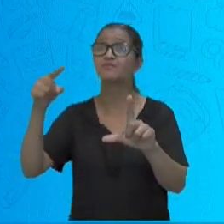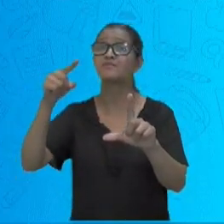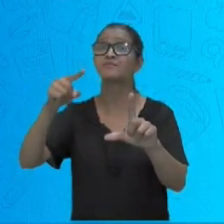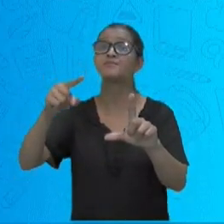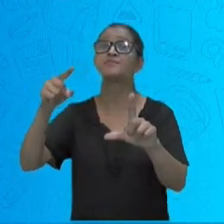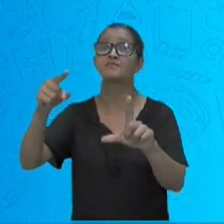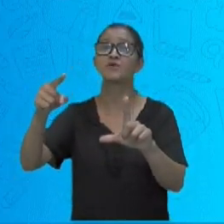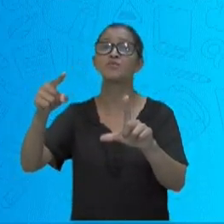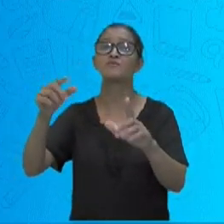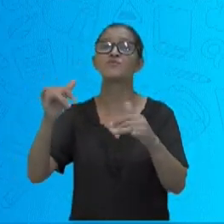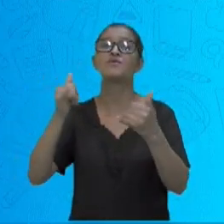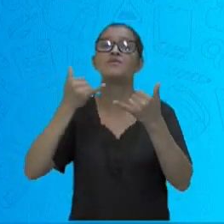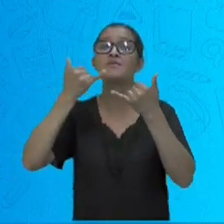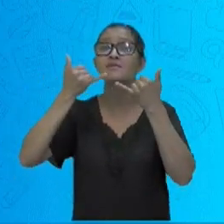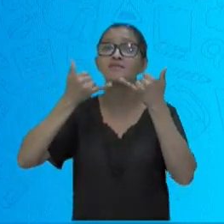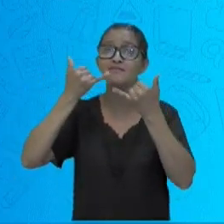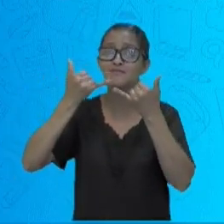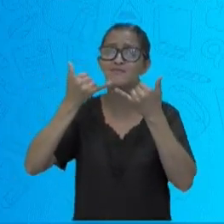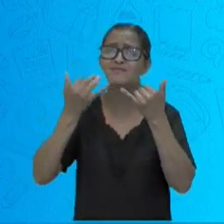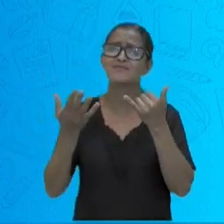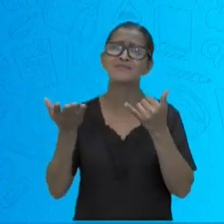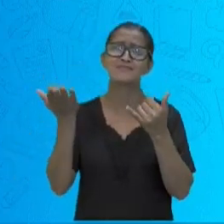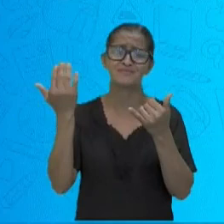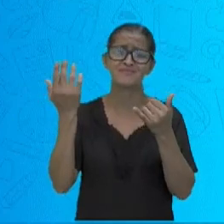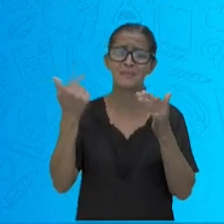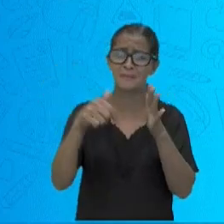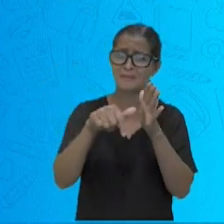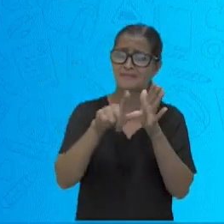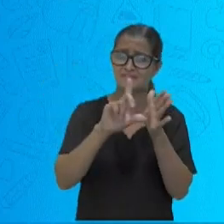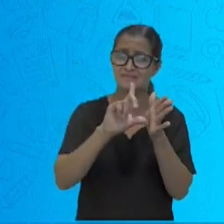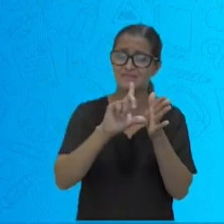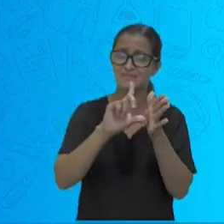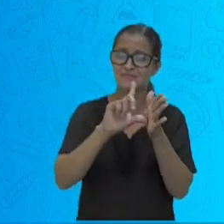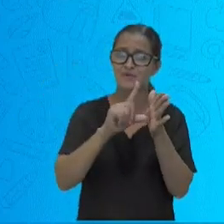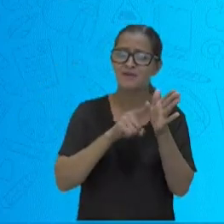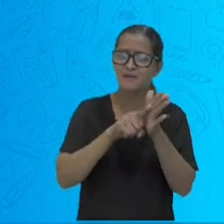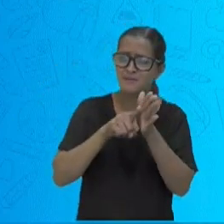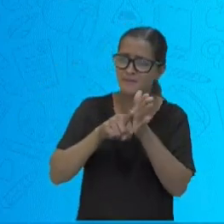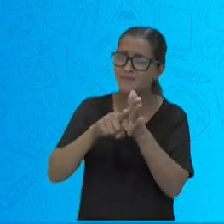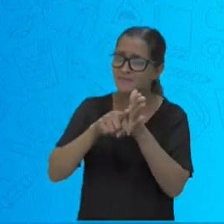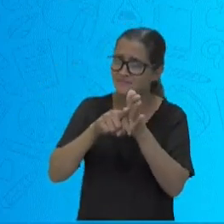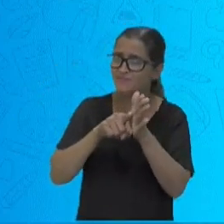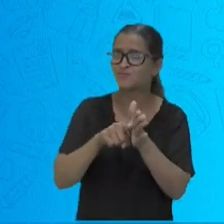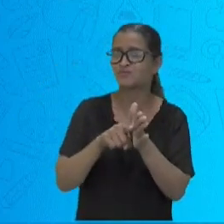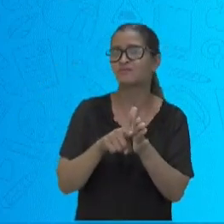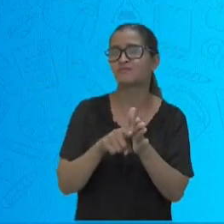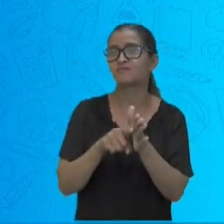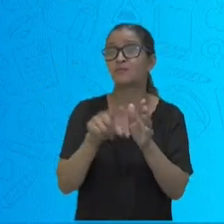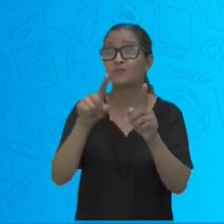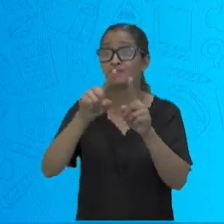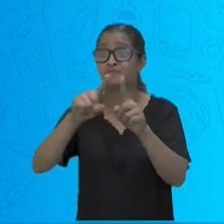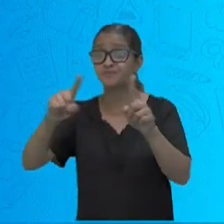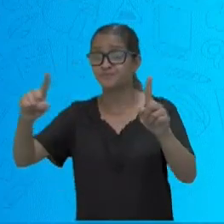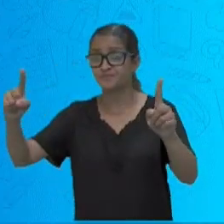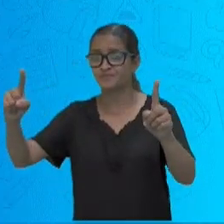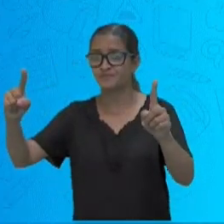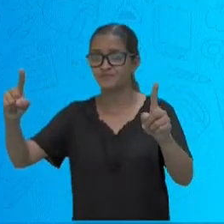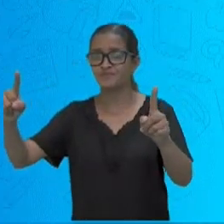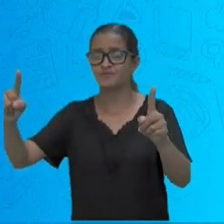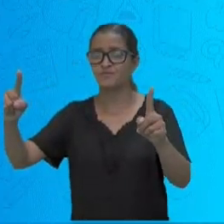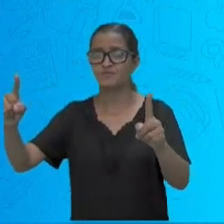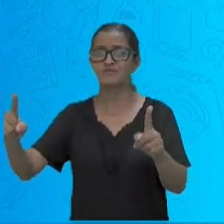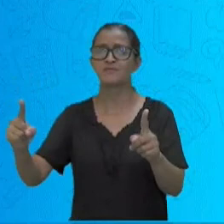uma informação desta pesquisa. Na primeira linha, nós vamos colocar as quantidades